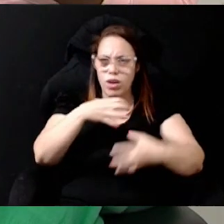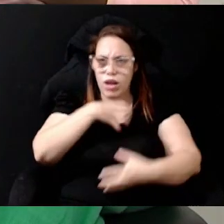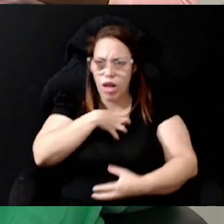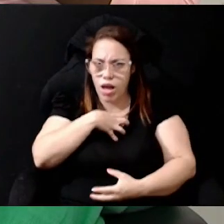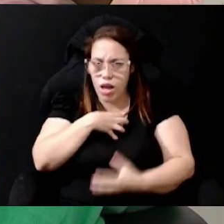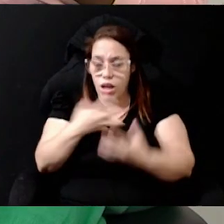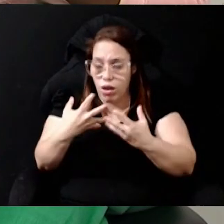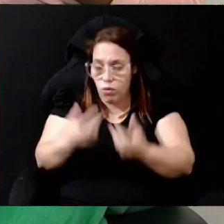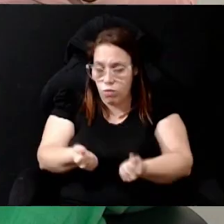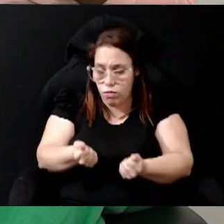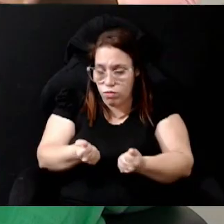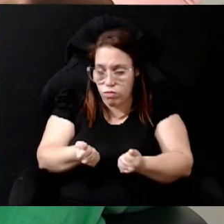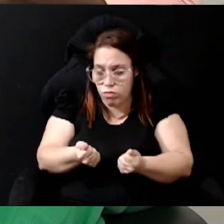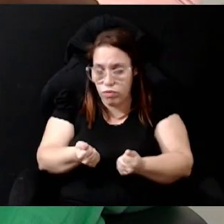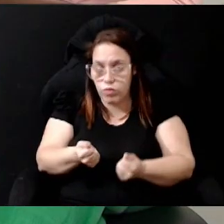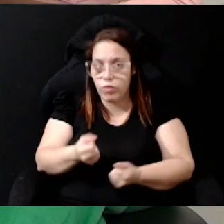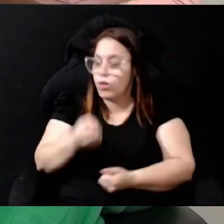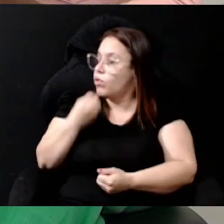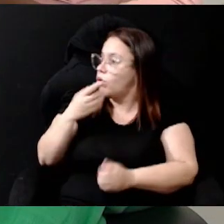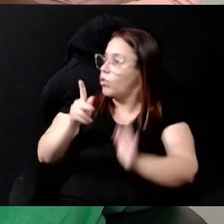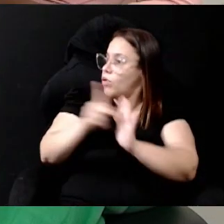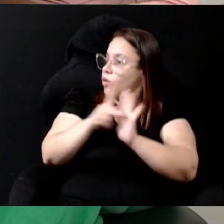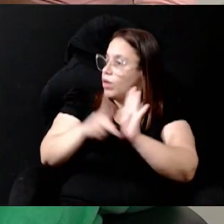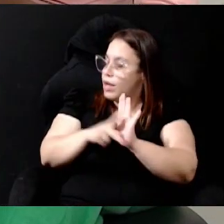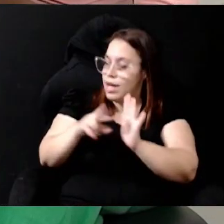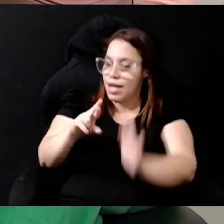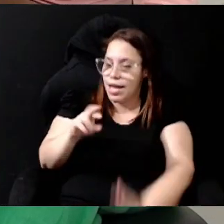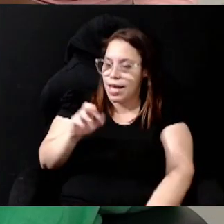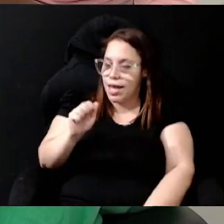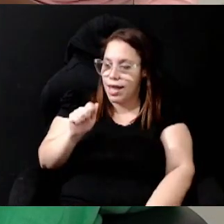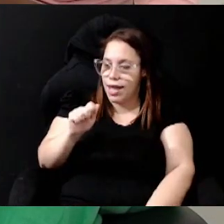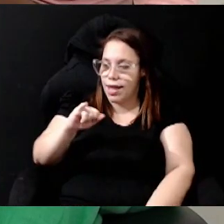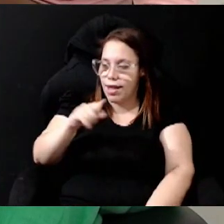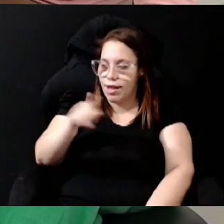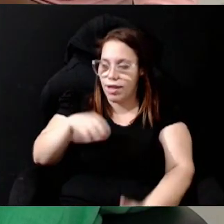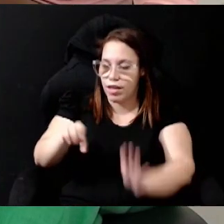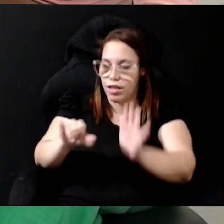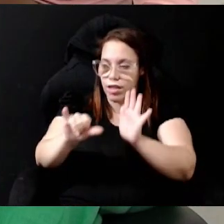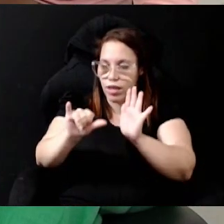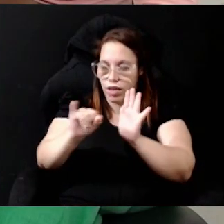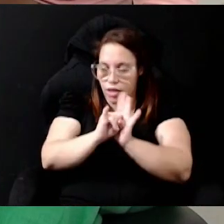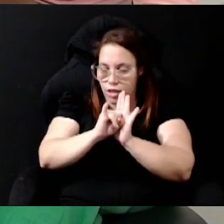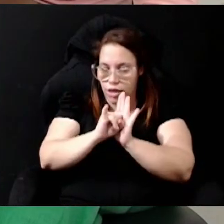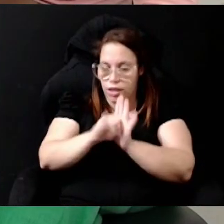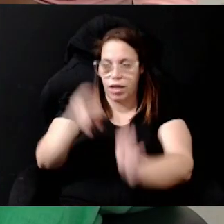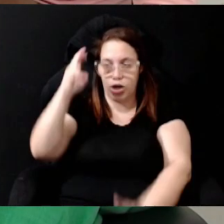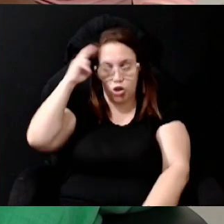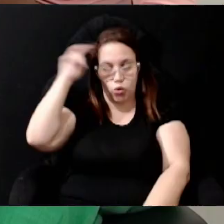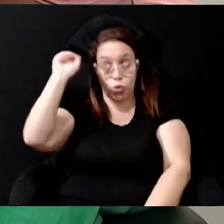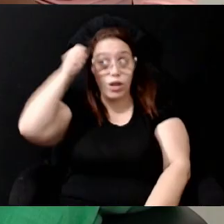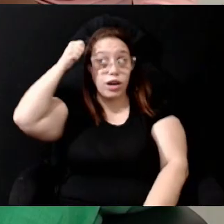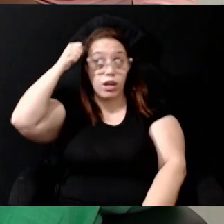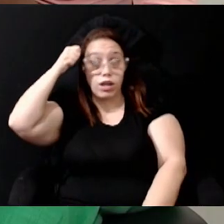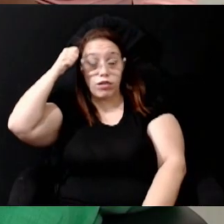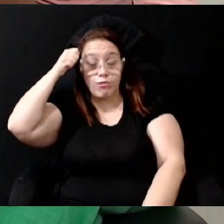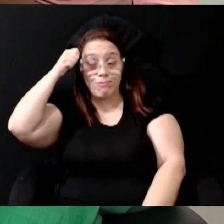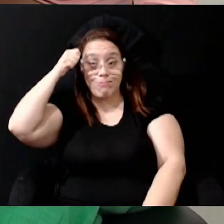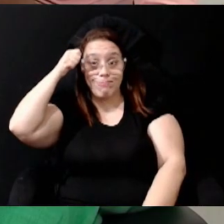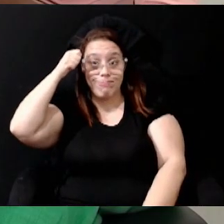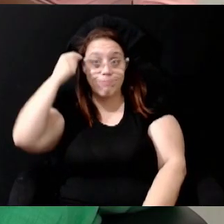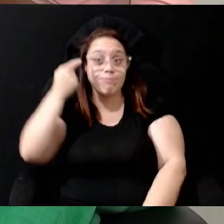queira ser, para que ela sinta que ela pertence a esse mundo de alguma forma. Vamos lá, o projeto Raízes, Identidade e Cultura